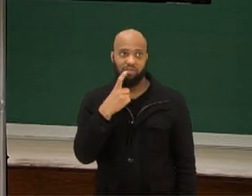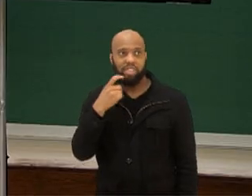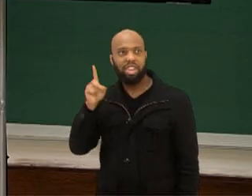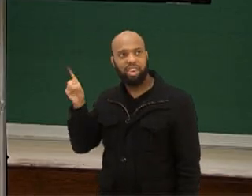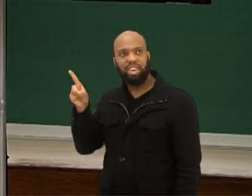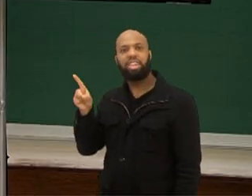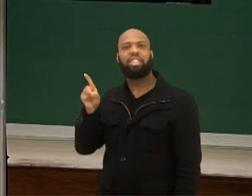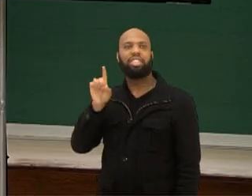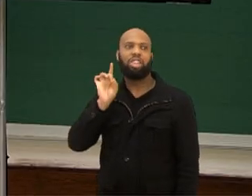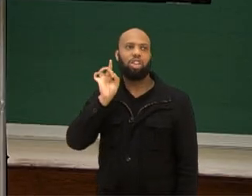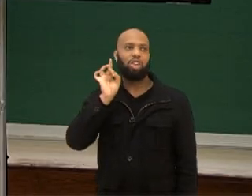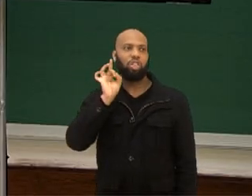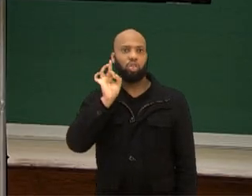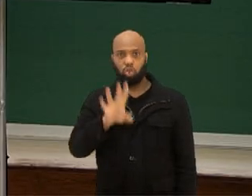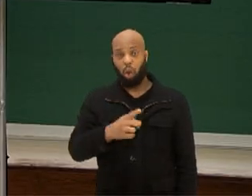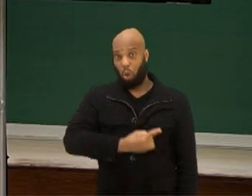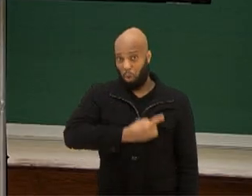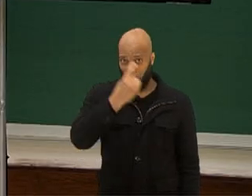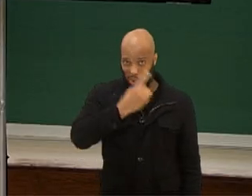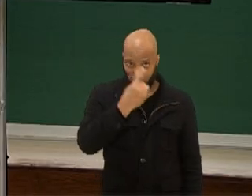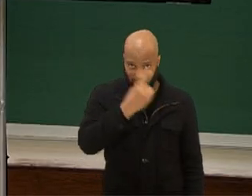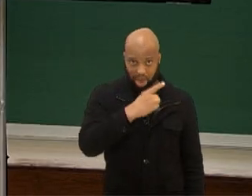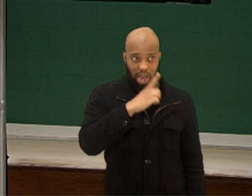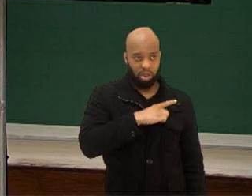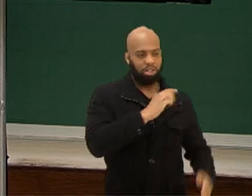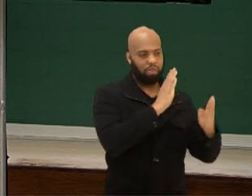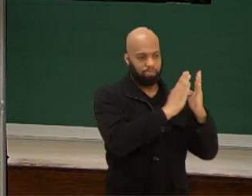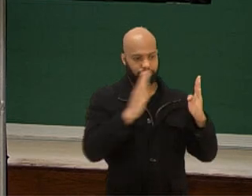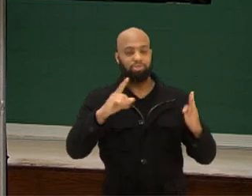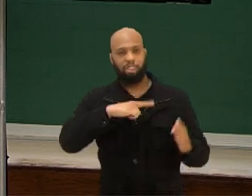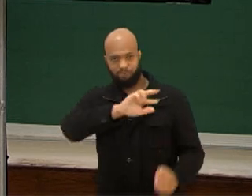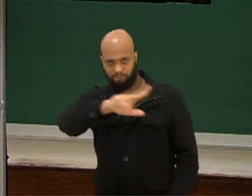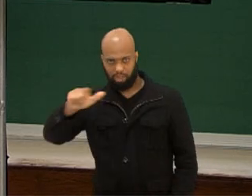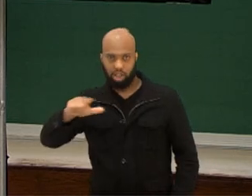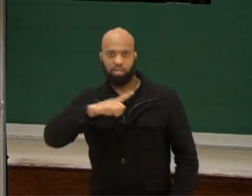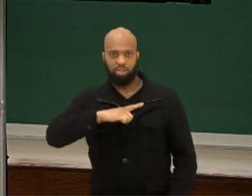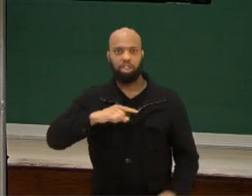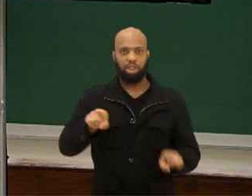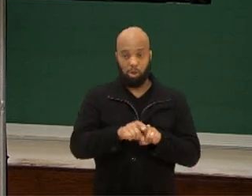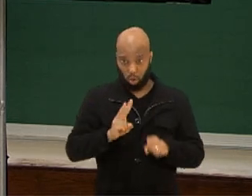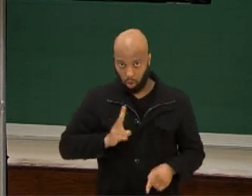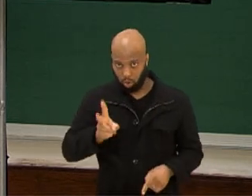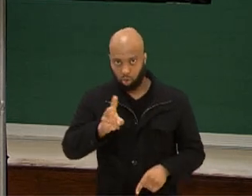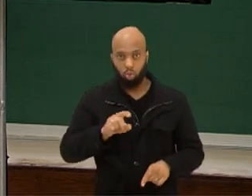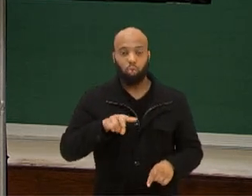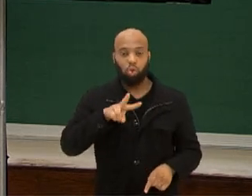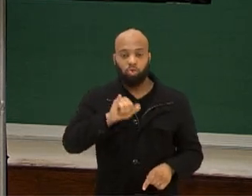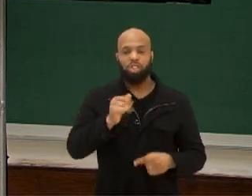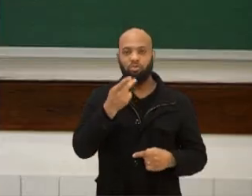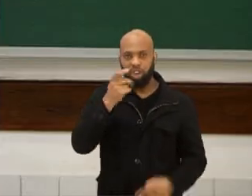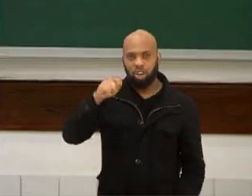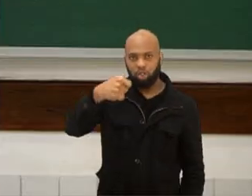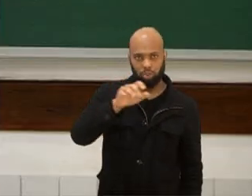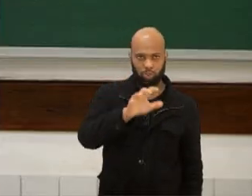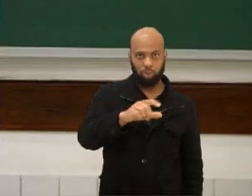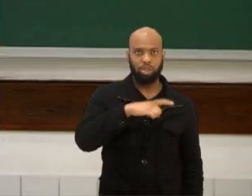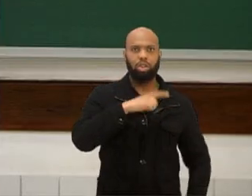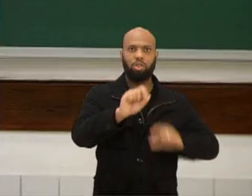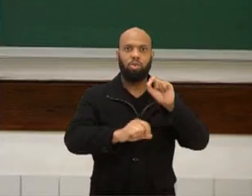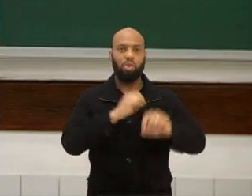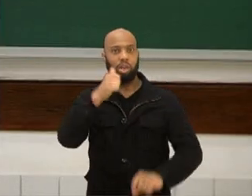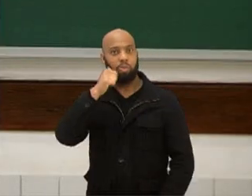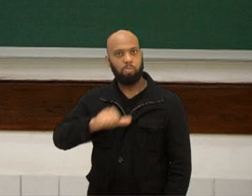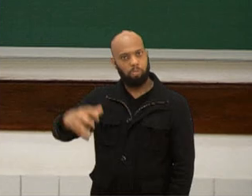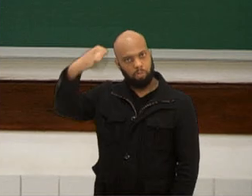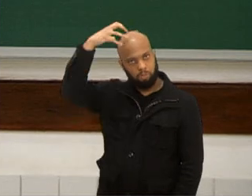dizer que esse é apenas o primeiro volume, ele tem continuação, ele vai tratar exatamente disso, dessa minha